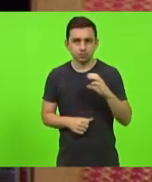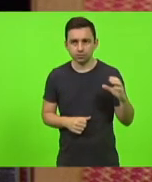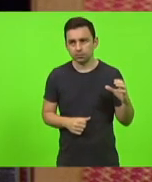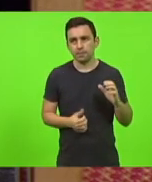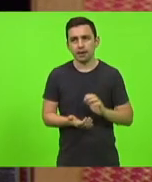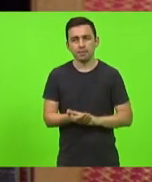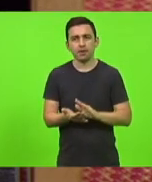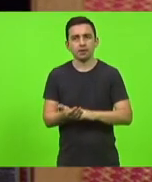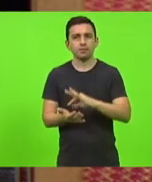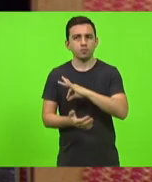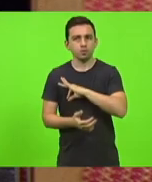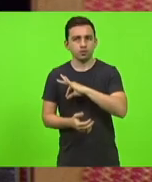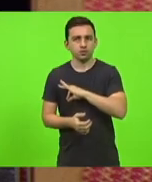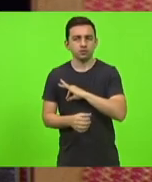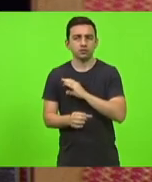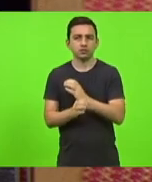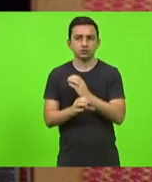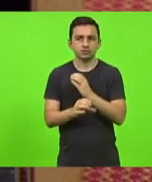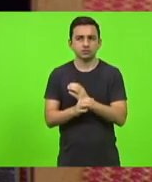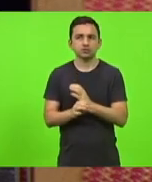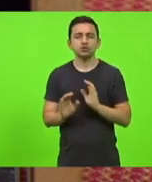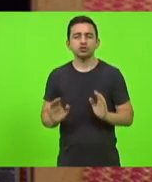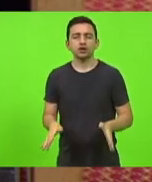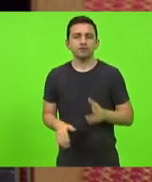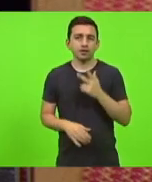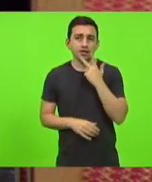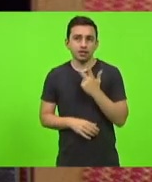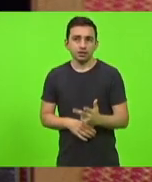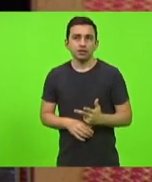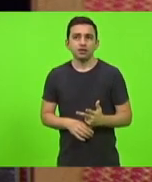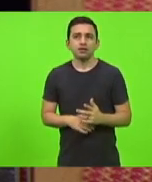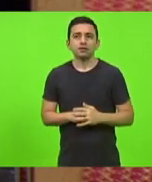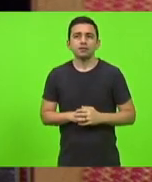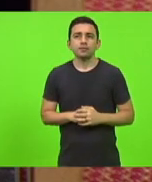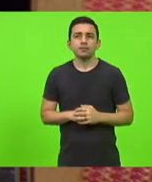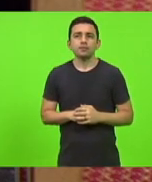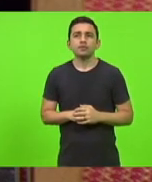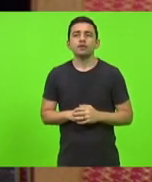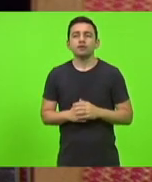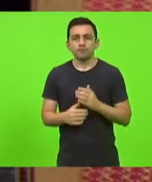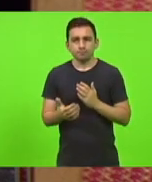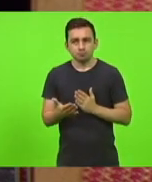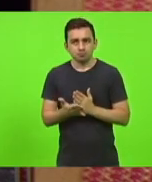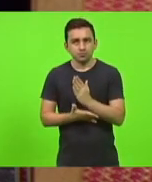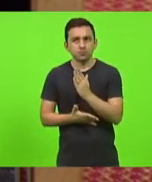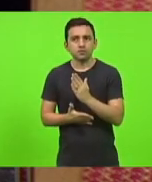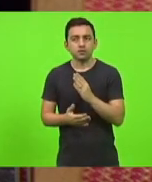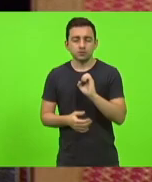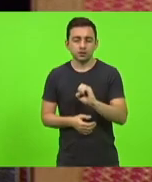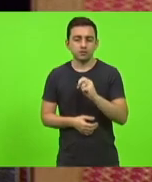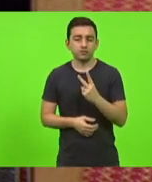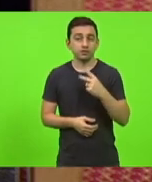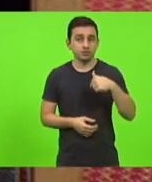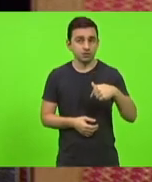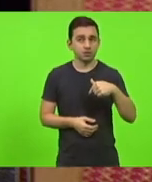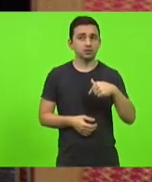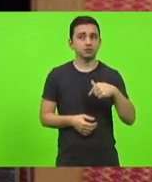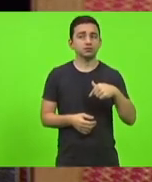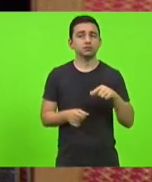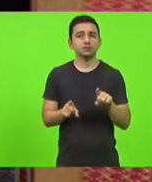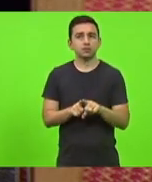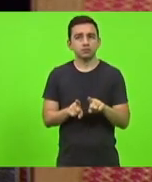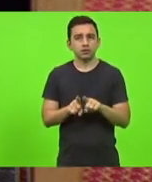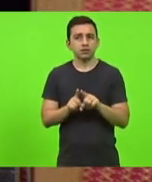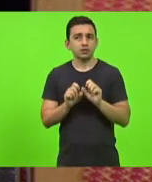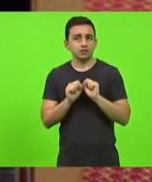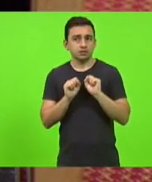Polícia Civil, também, como já disse, vamos ter a aprovação do projeto 027 do